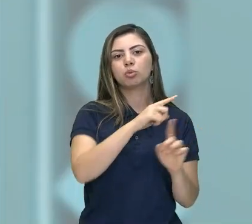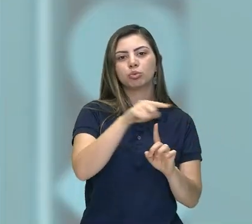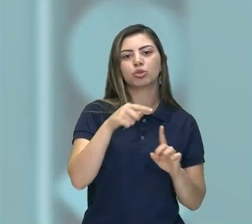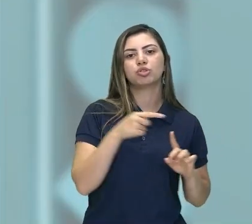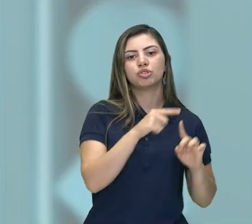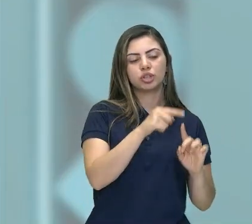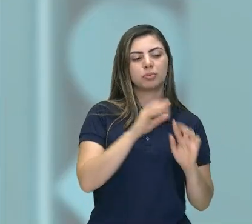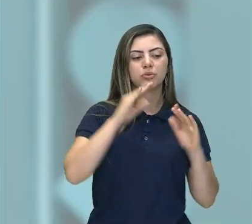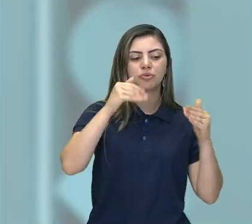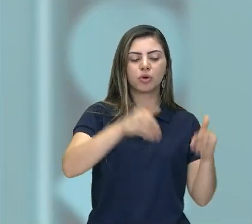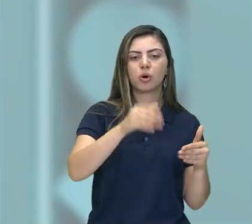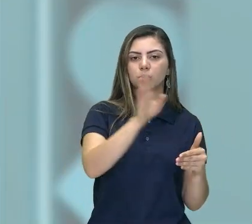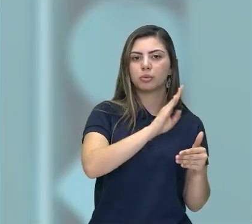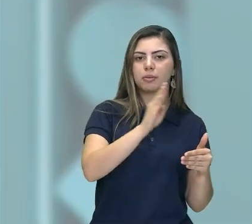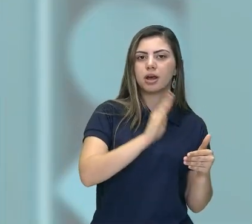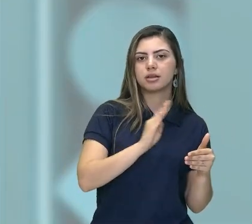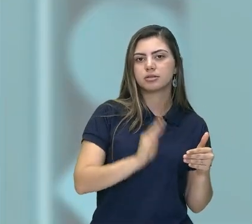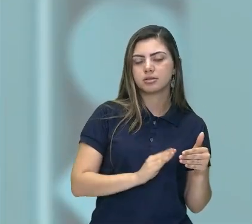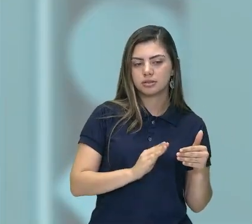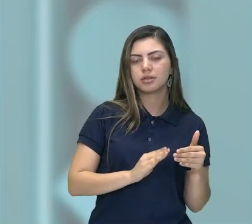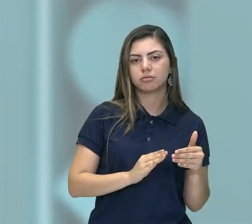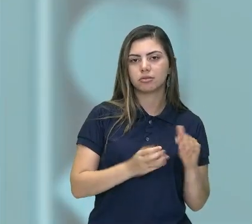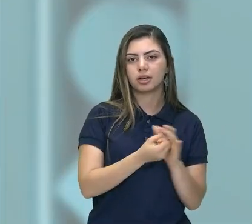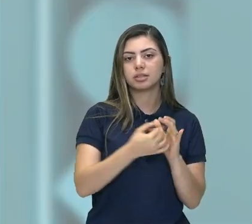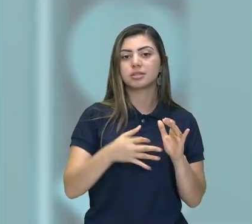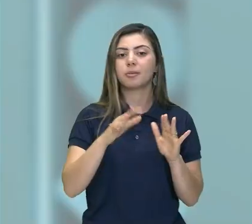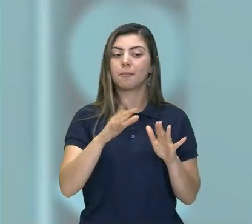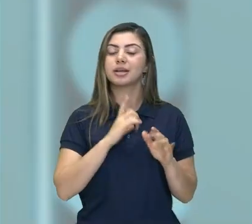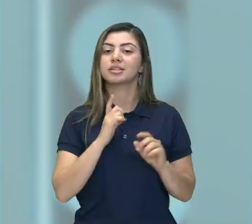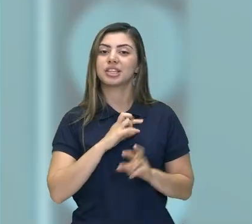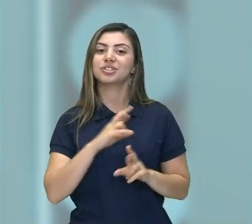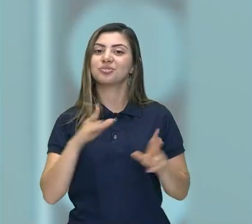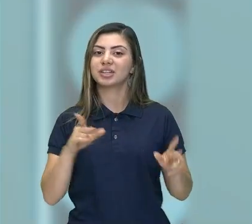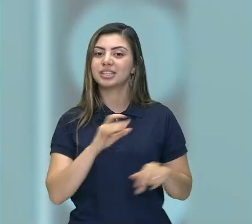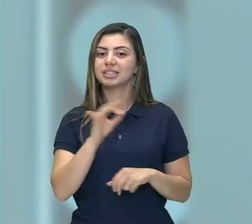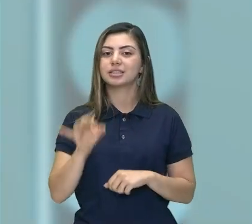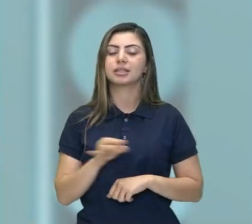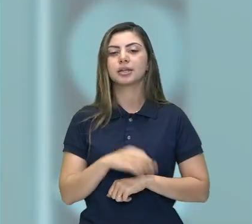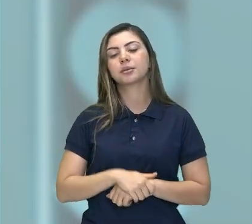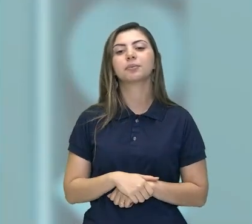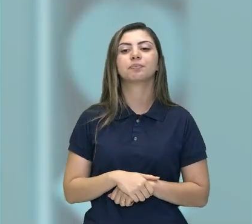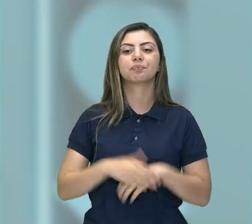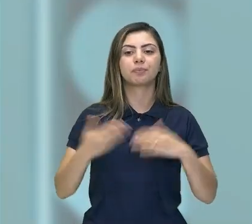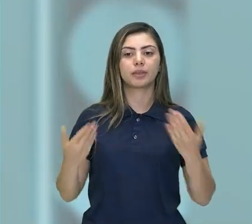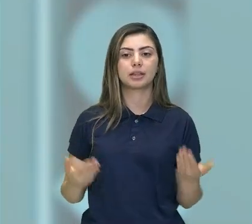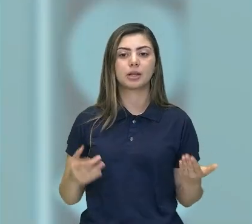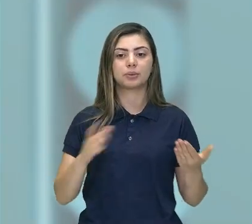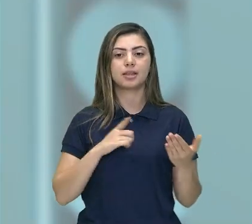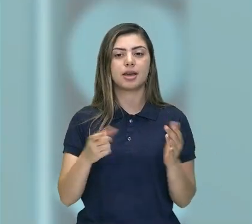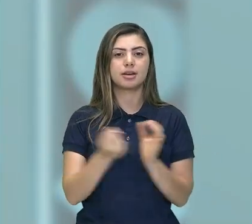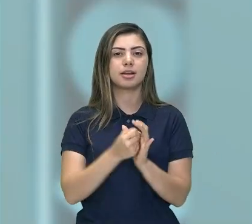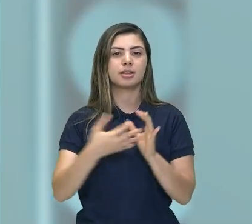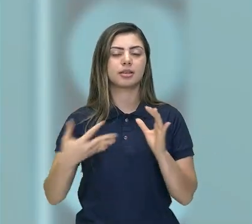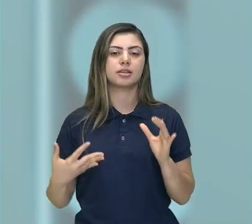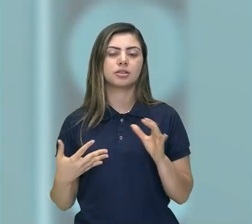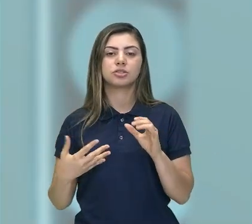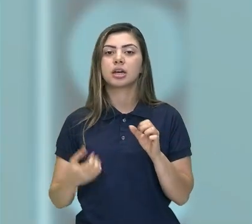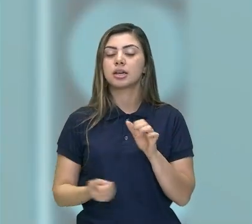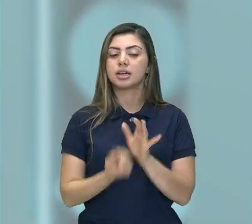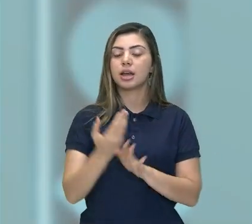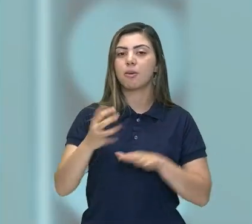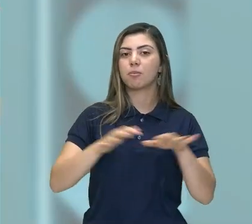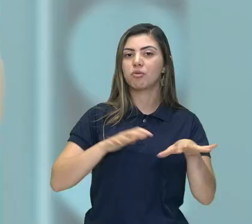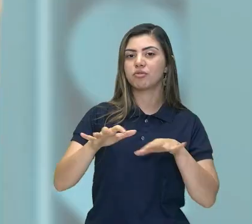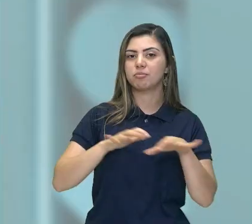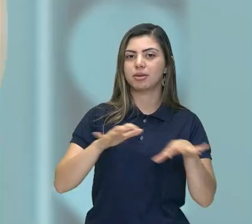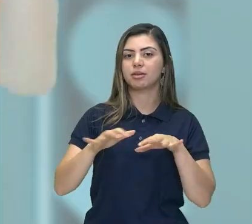o Brasil, a realidade brasileira, mas com essa diferença aí. Esse aspecto da criação do movimento armorial é